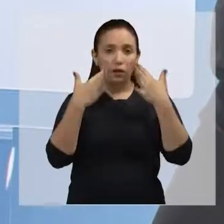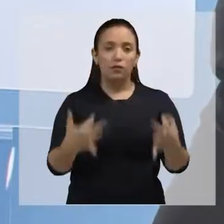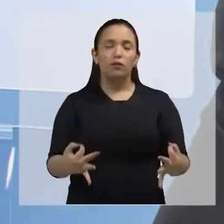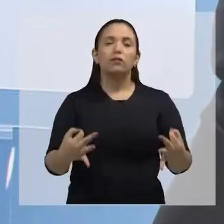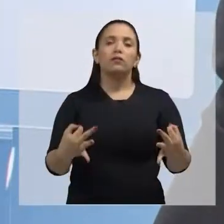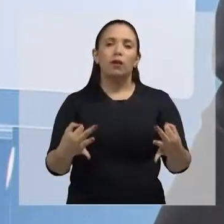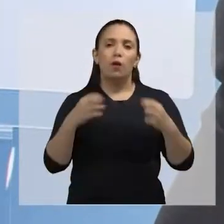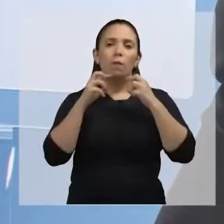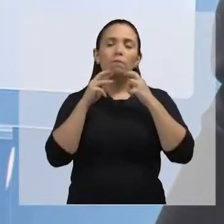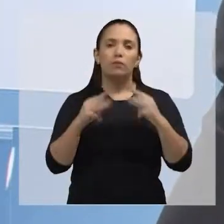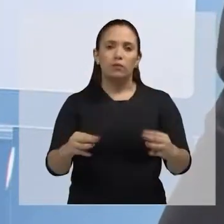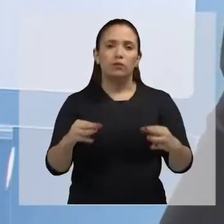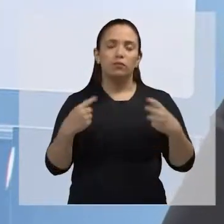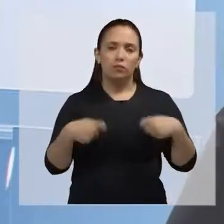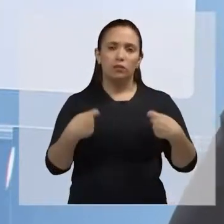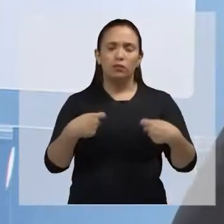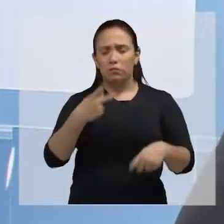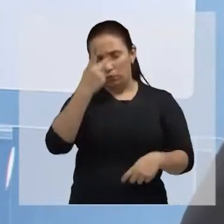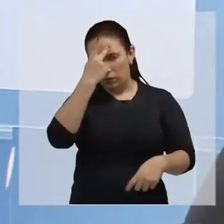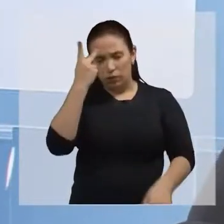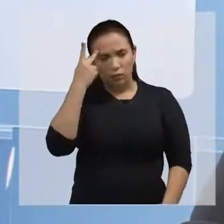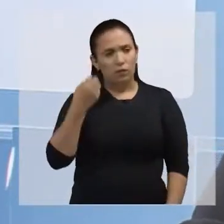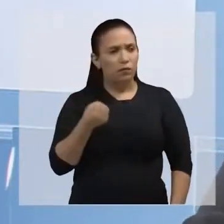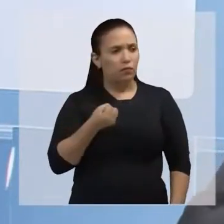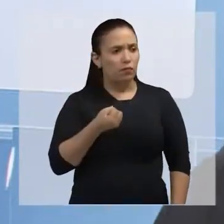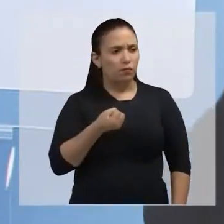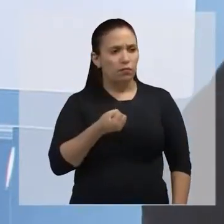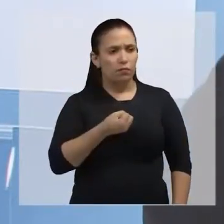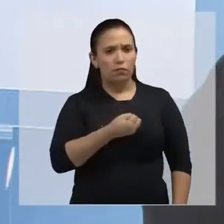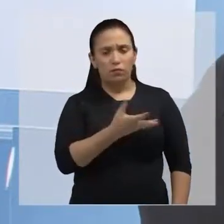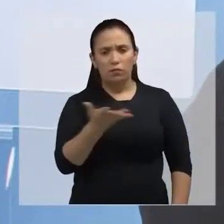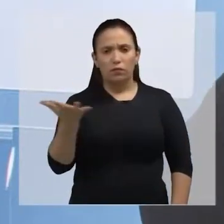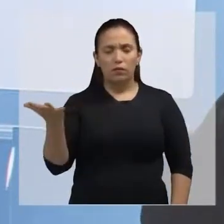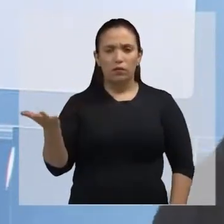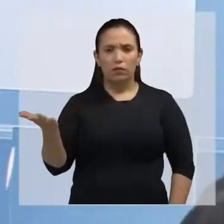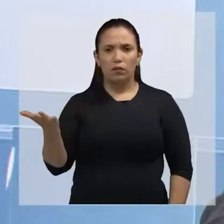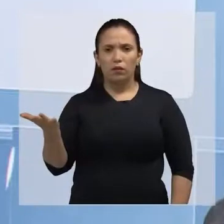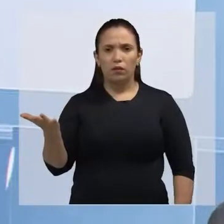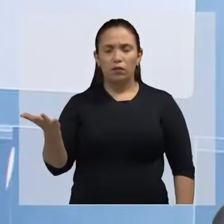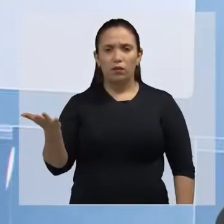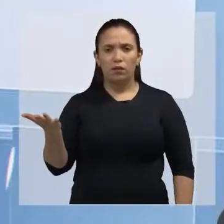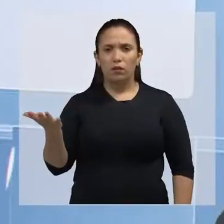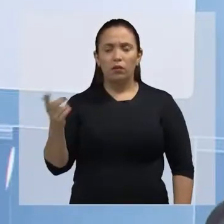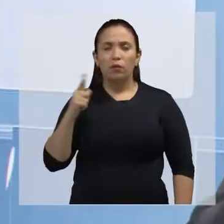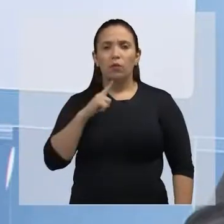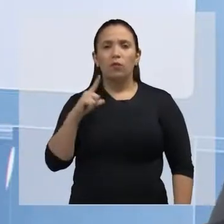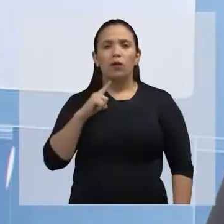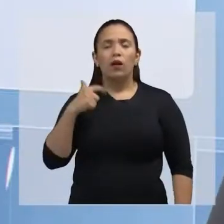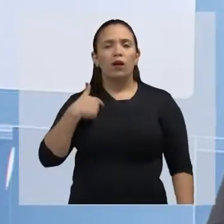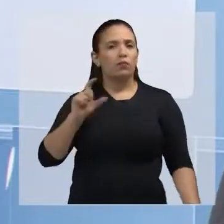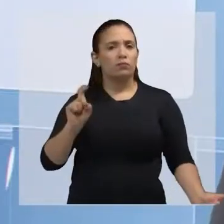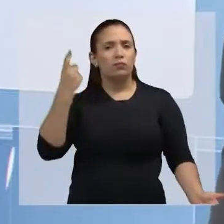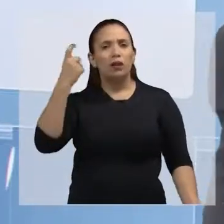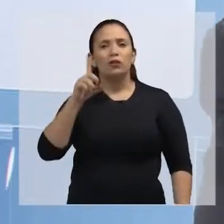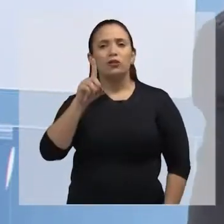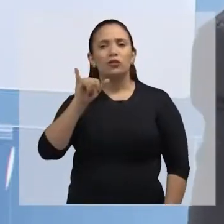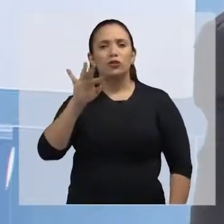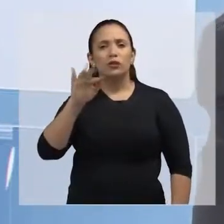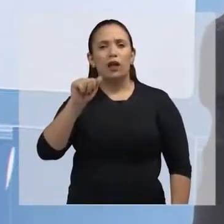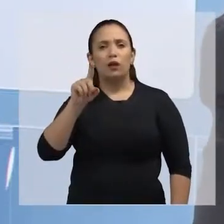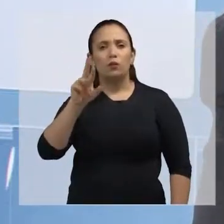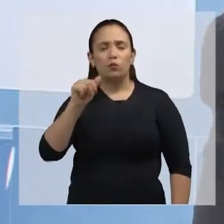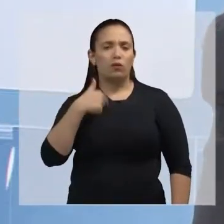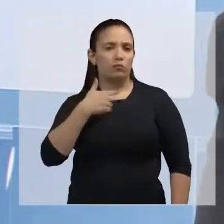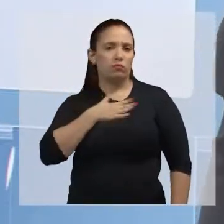às suas missões institucionais. Várias pessoas que não gostam do tempo da ditadura como eu, não gostei de ouvir